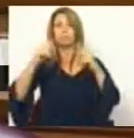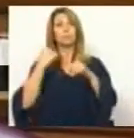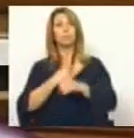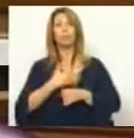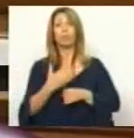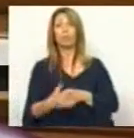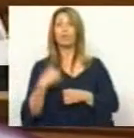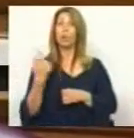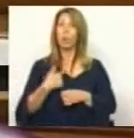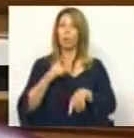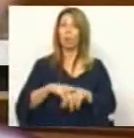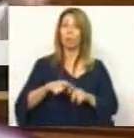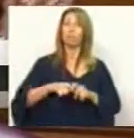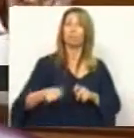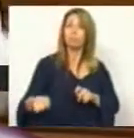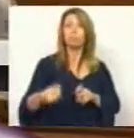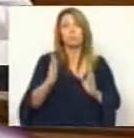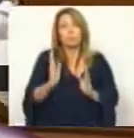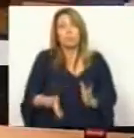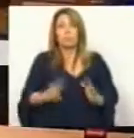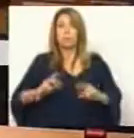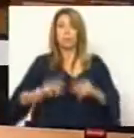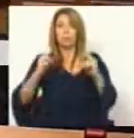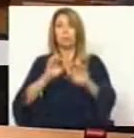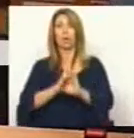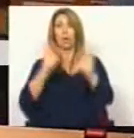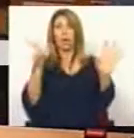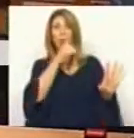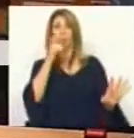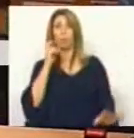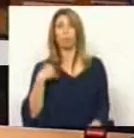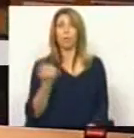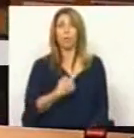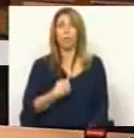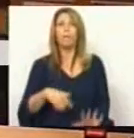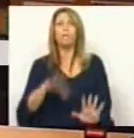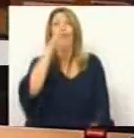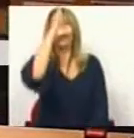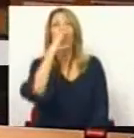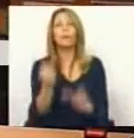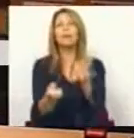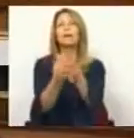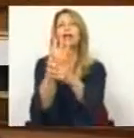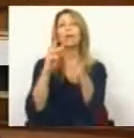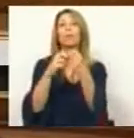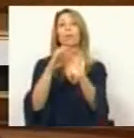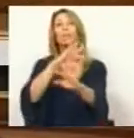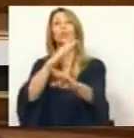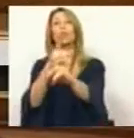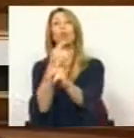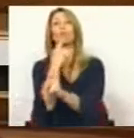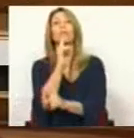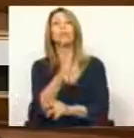Nós, nesta legislatura, tínhamos de descongelar, como é evidente, esse era o nosso compromisso. Só que o governo criou um outro problema, dizendo o